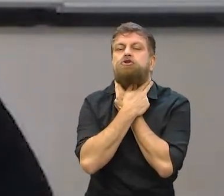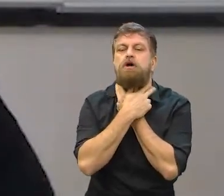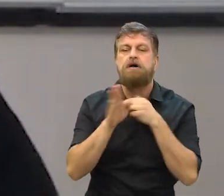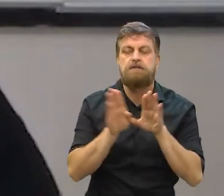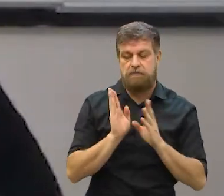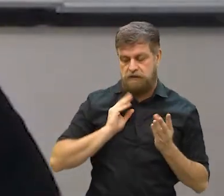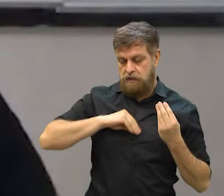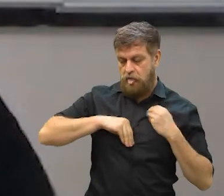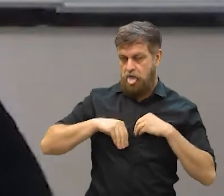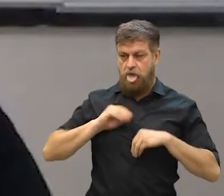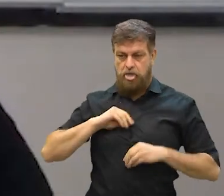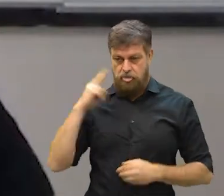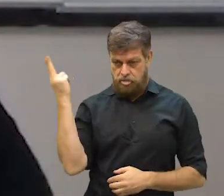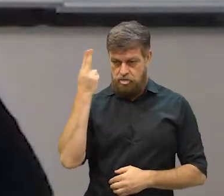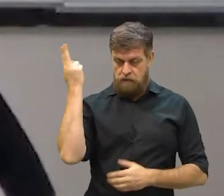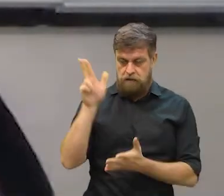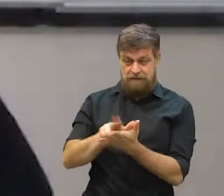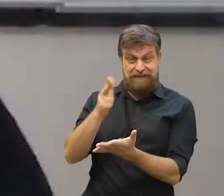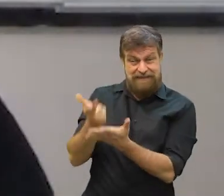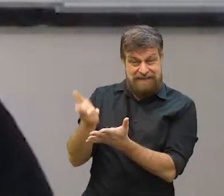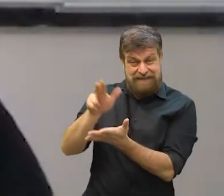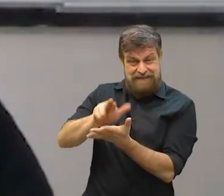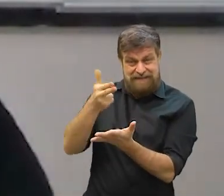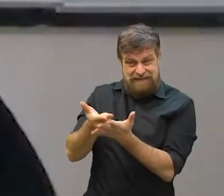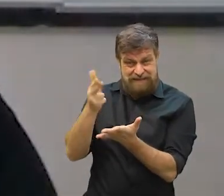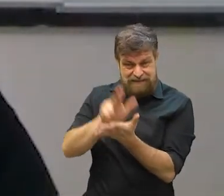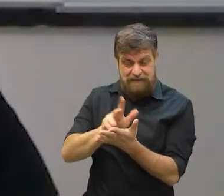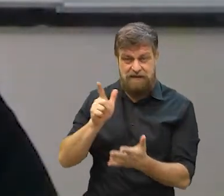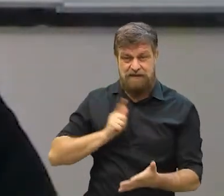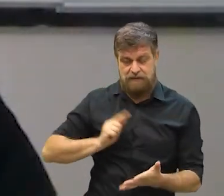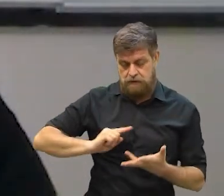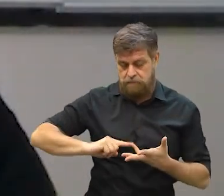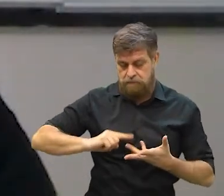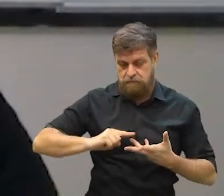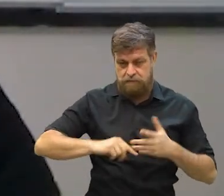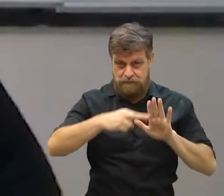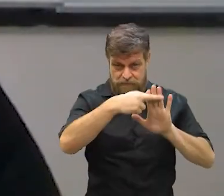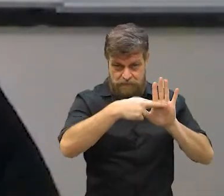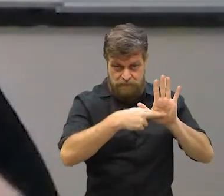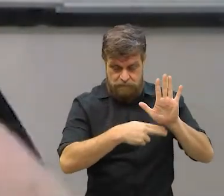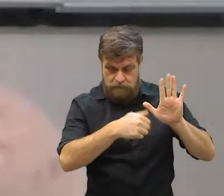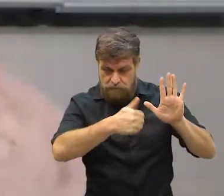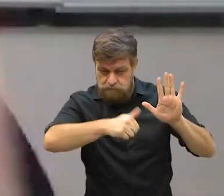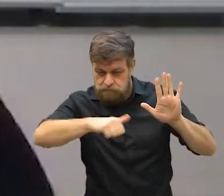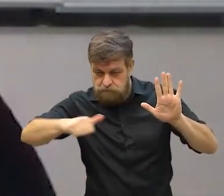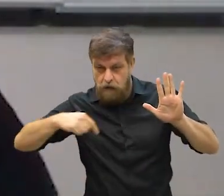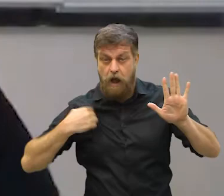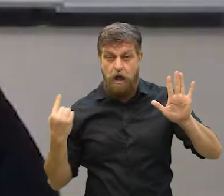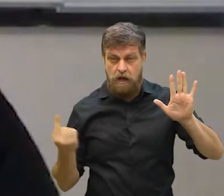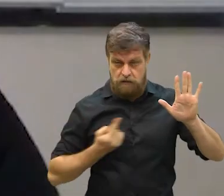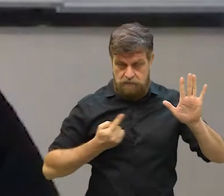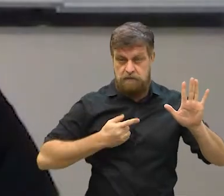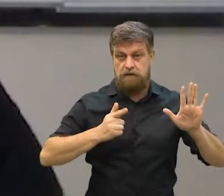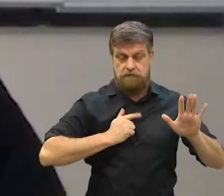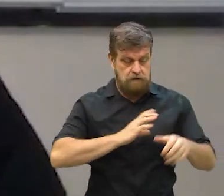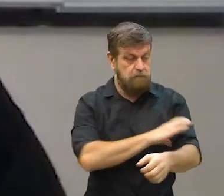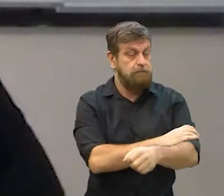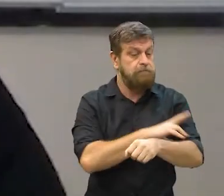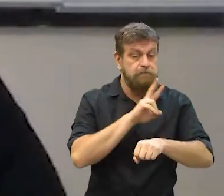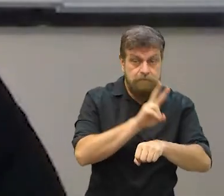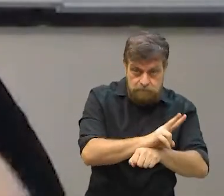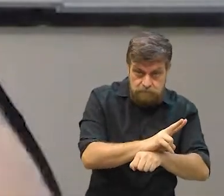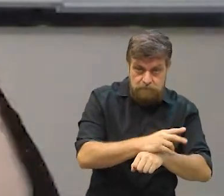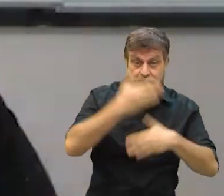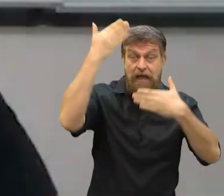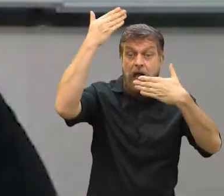para depressão, para epilepsia, vai passar por todos esses critérios, vão ser fiscalizados